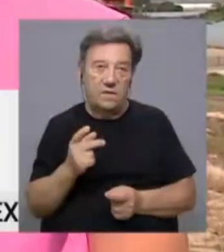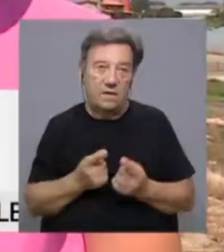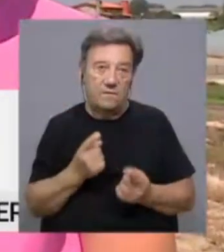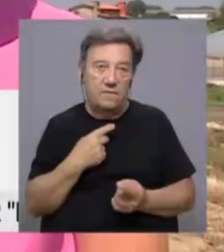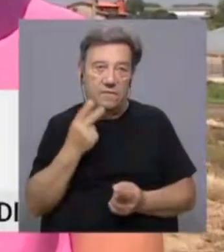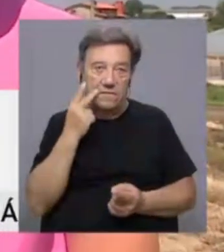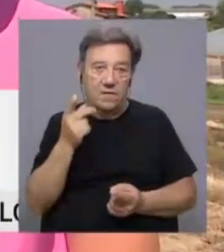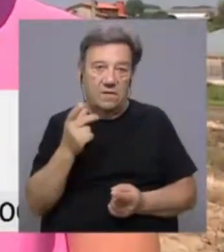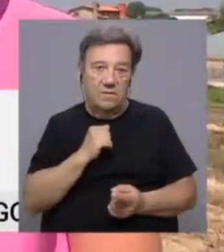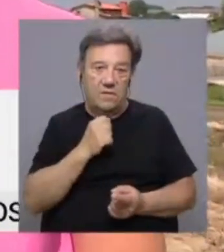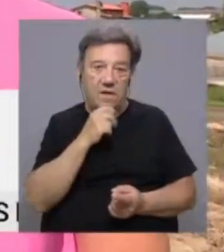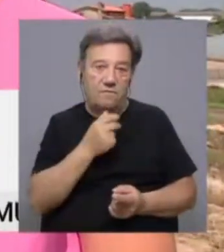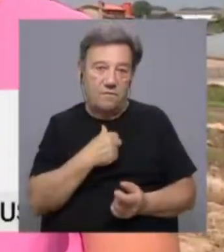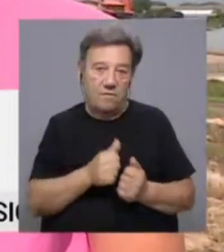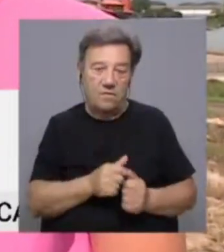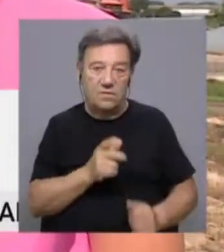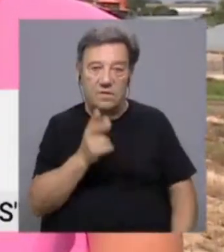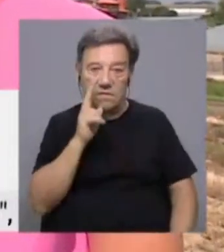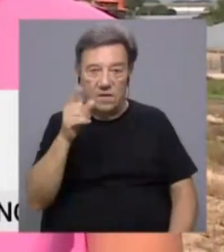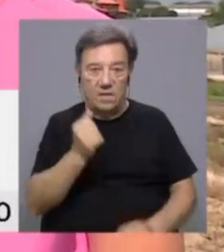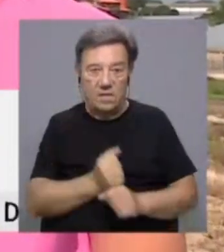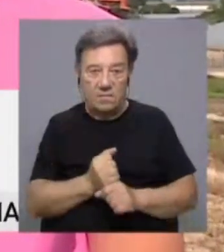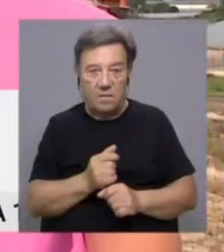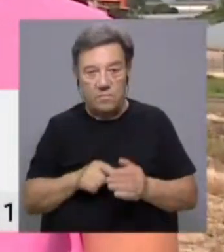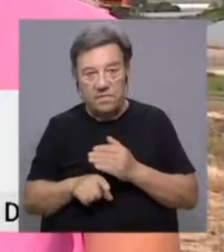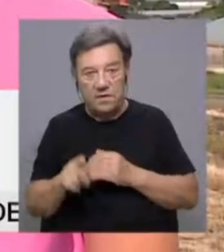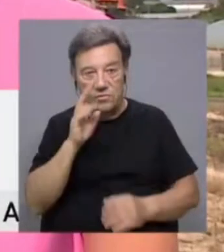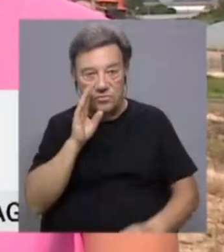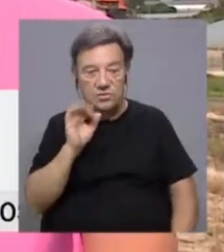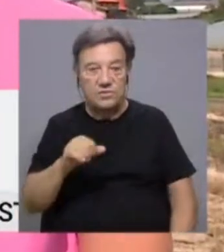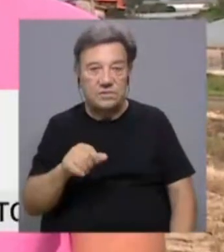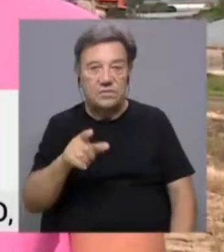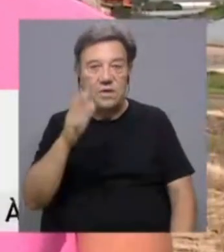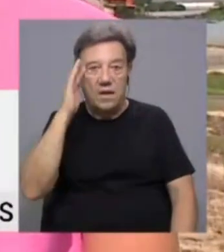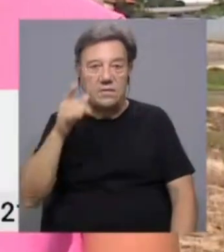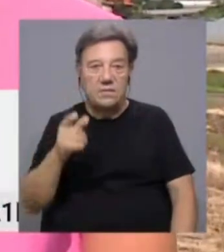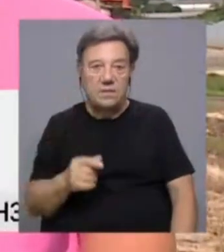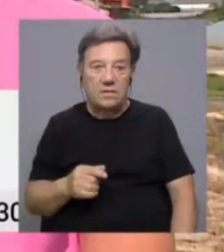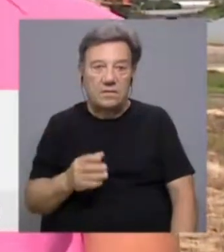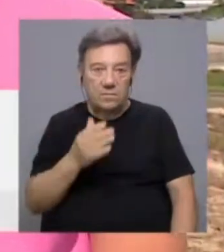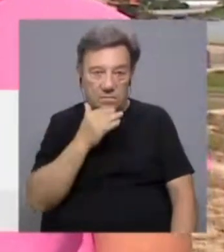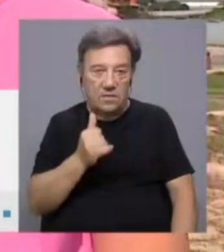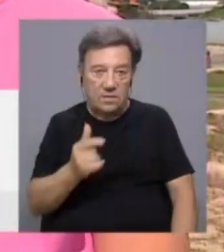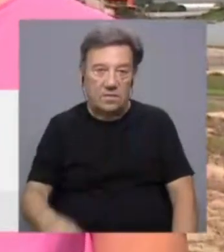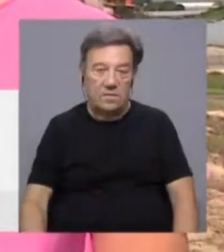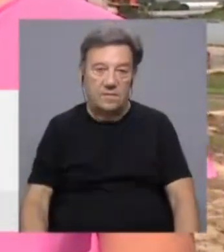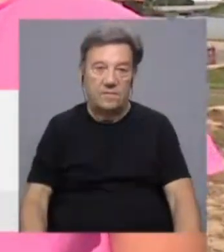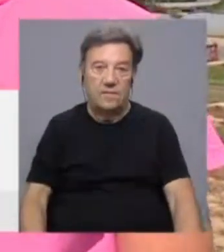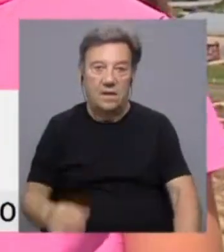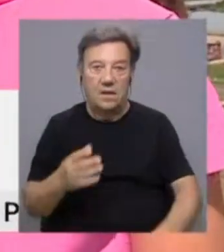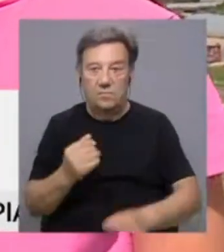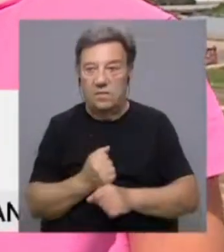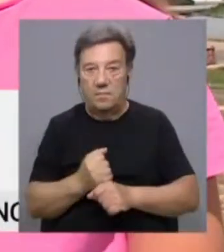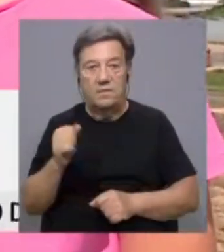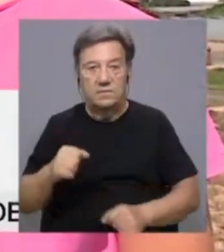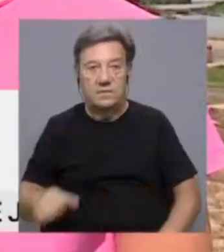vezes aqui com a minha avó. E já viste o moinho a trabalhar por dentro? Sim. E o que é que achas disso? Bonito. E trabalhoso?